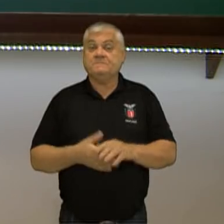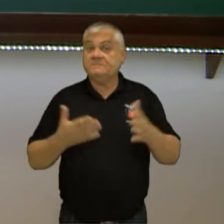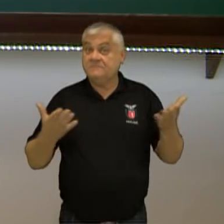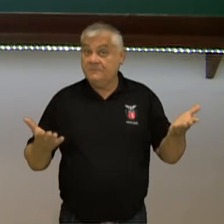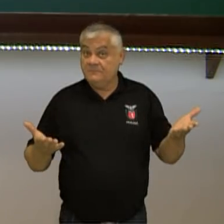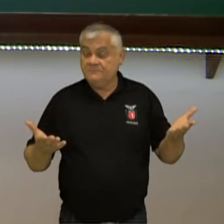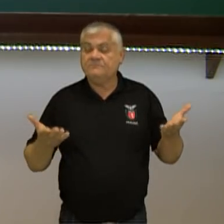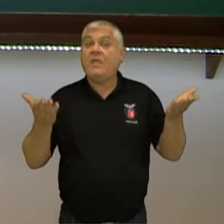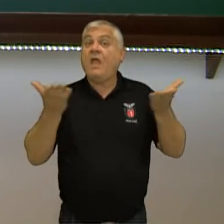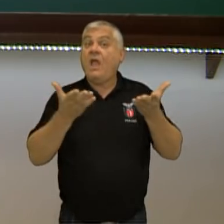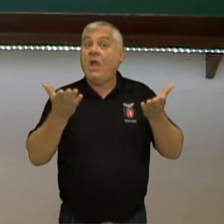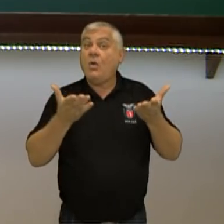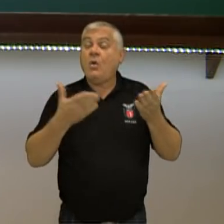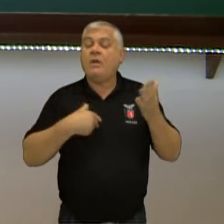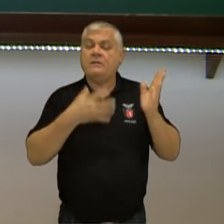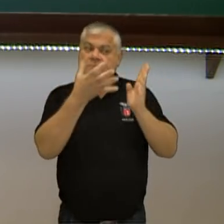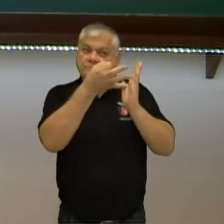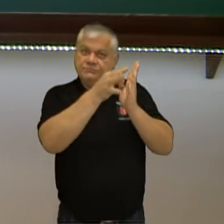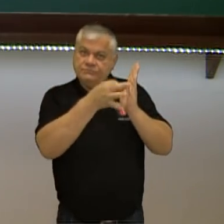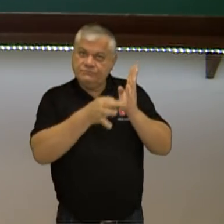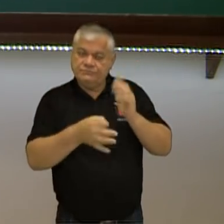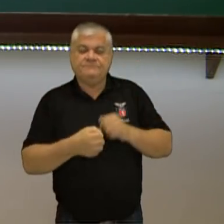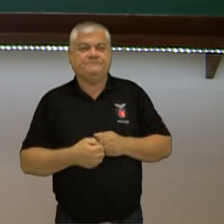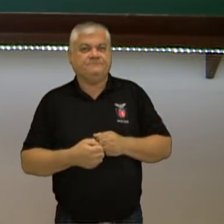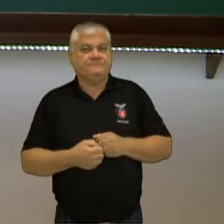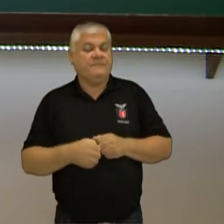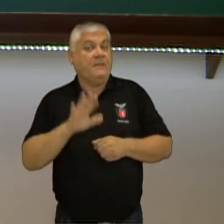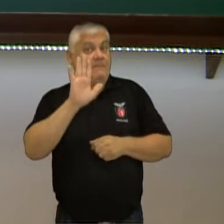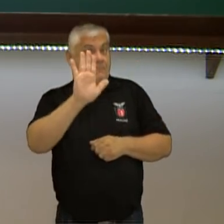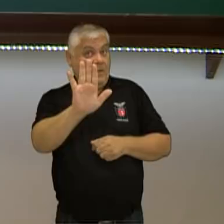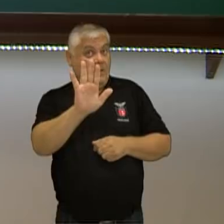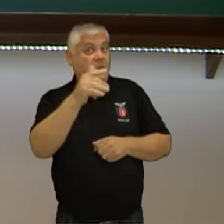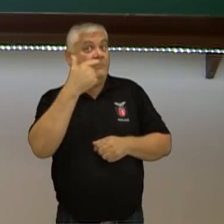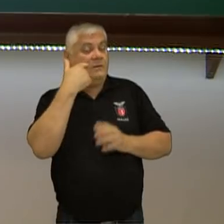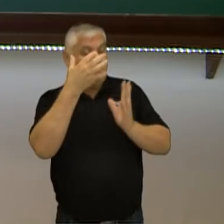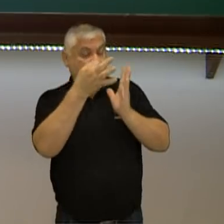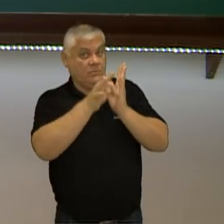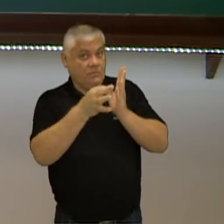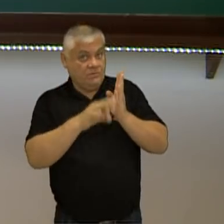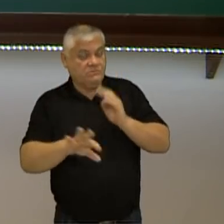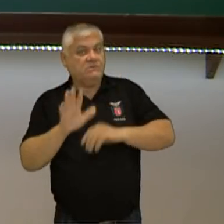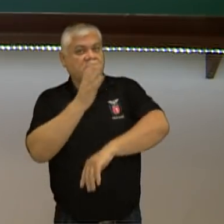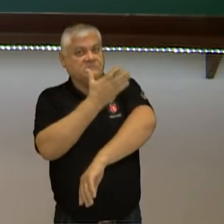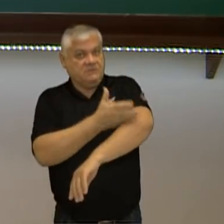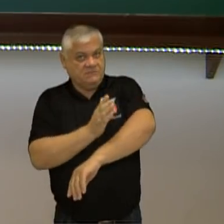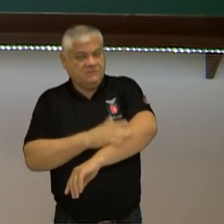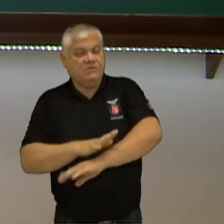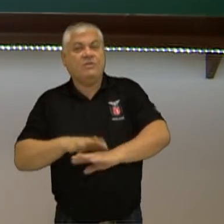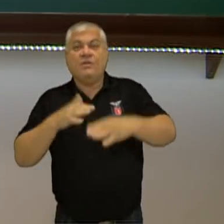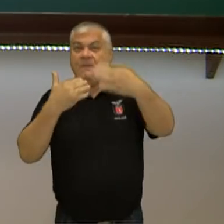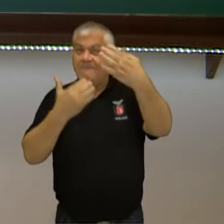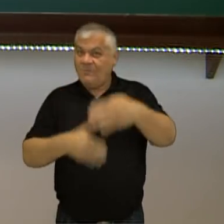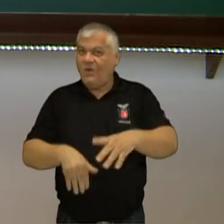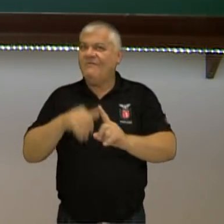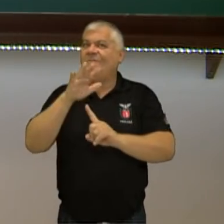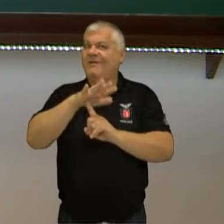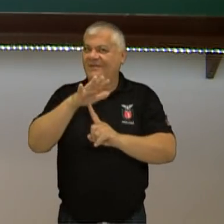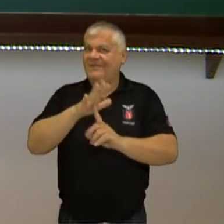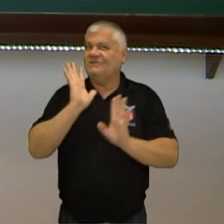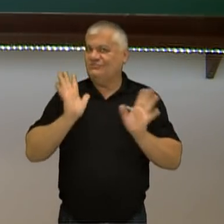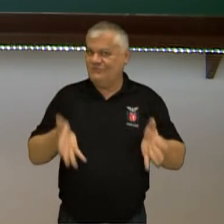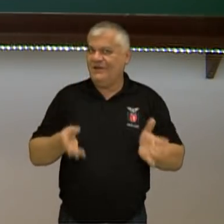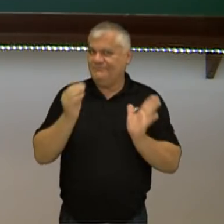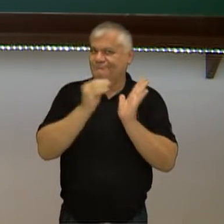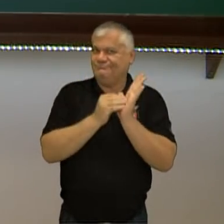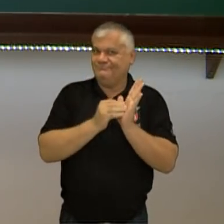Então, pessoal, agora nós vamos fazer a correção do exercício. Para a gente corrigir esse exercício, como eu já comentei com vocês que caiu numa prova Paraná, nós vamos ler o